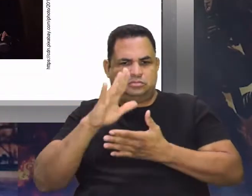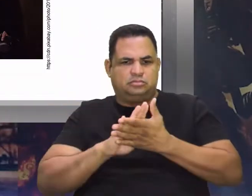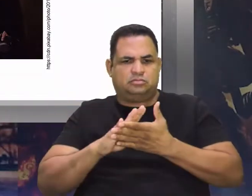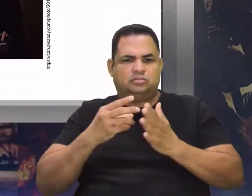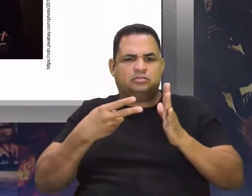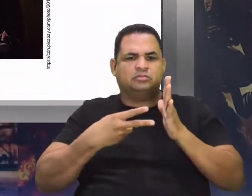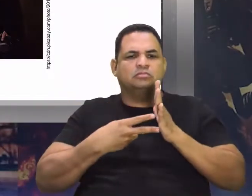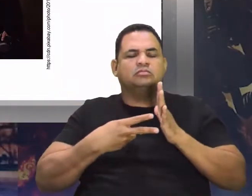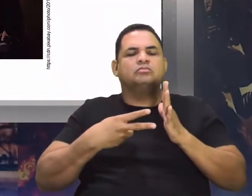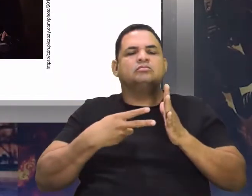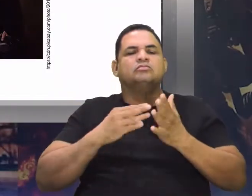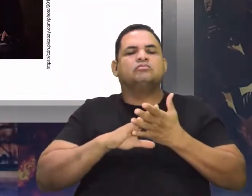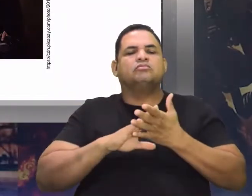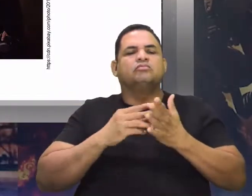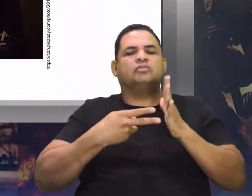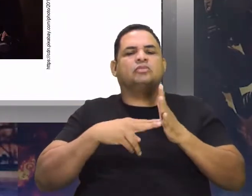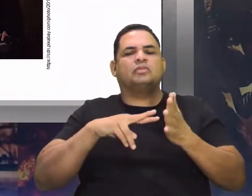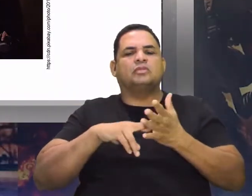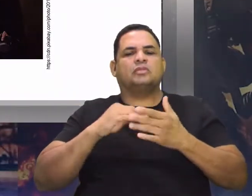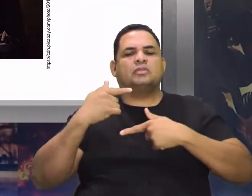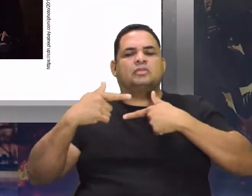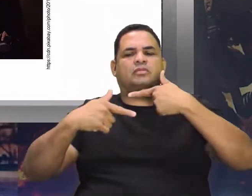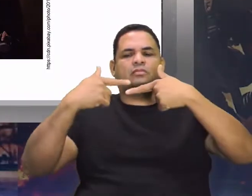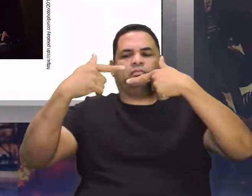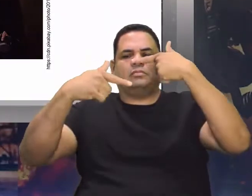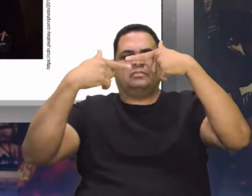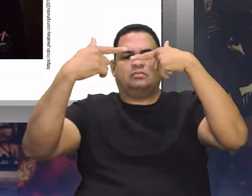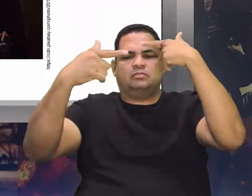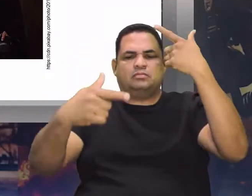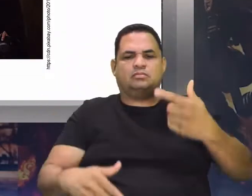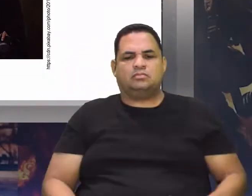teoria tida como sinônimo de